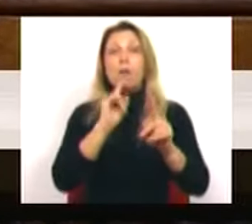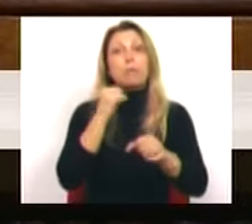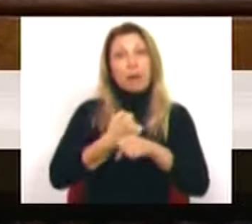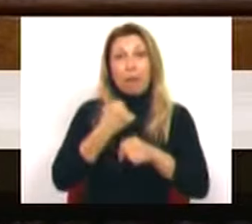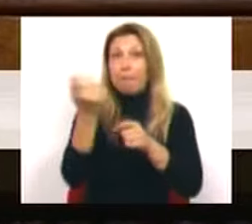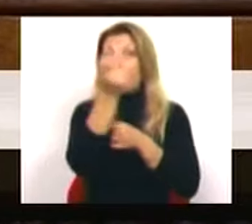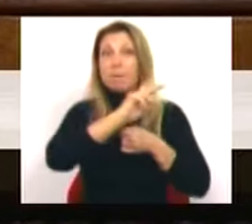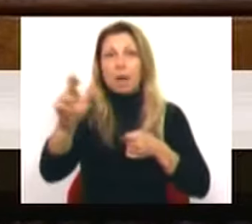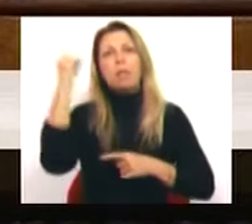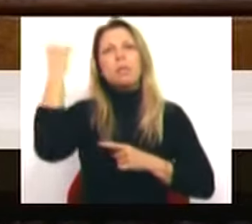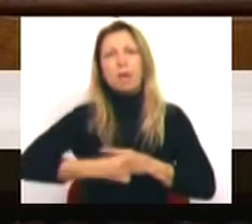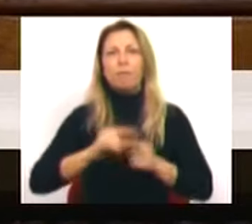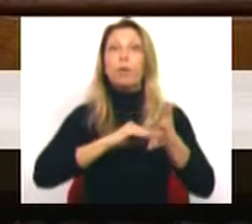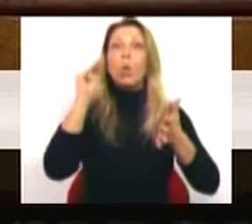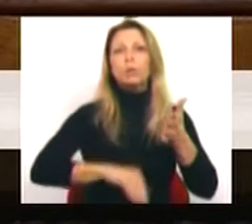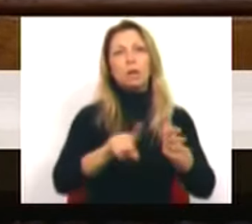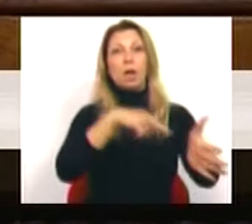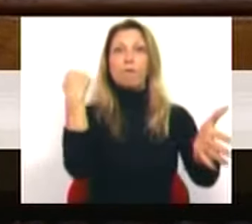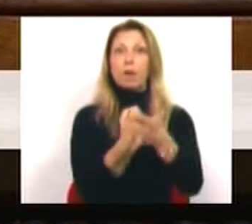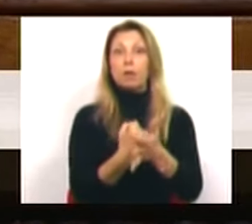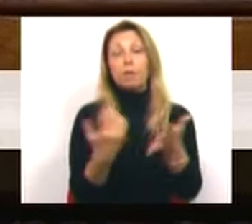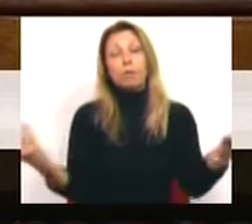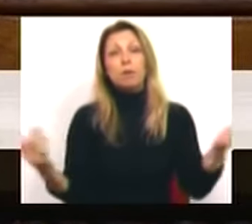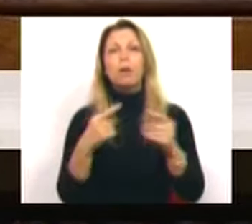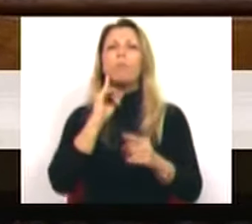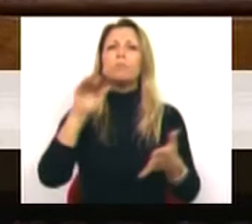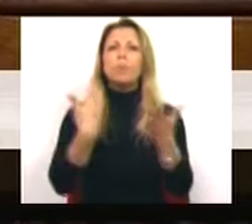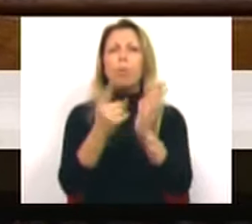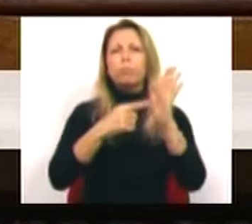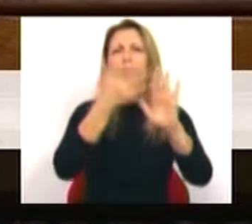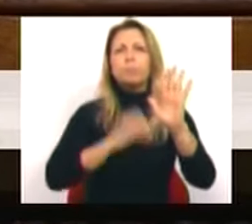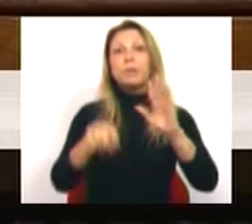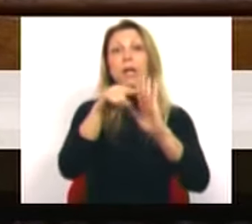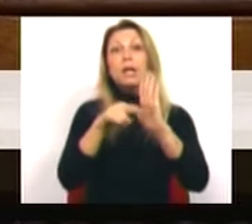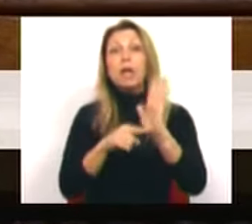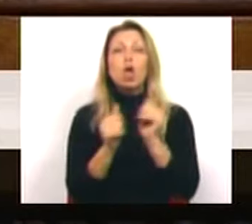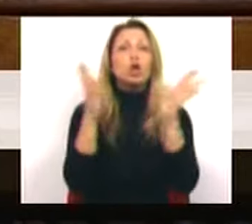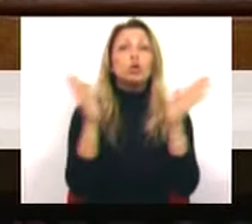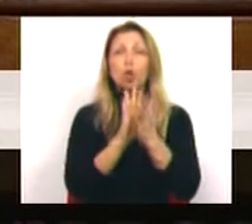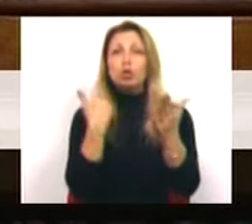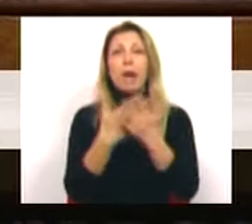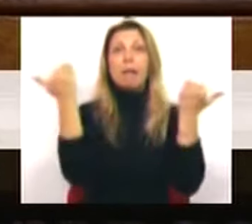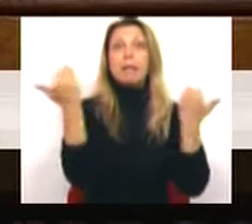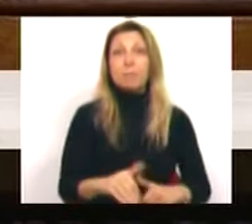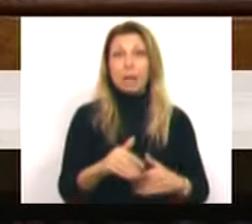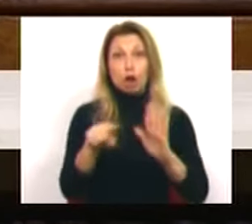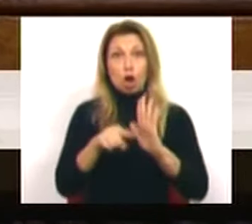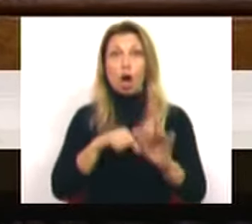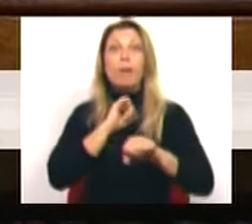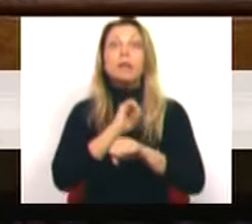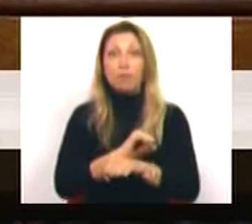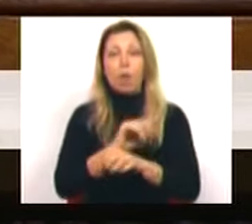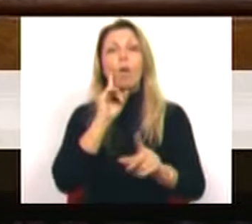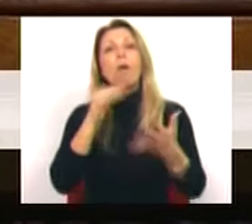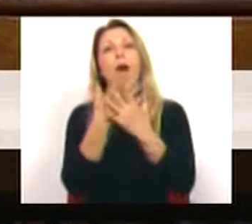vínculo efetivo. Por isso, propomos a eliminação de todos os critérios limitadores da norma travão que impedem que os professores ingressem na carreira